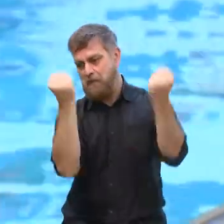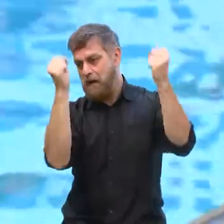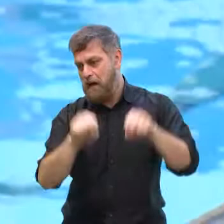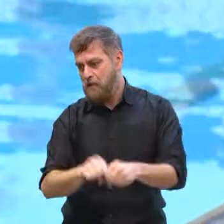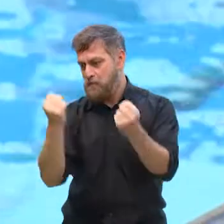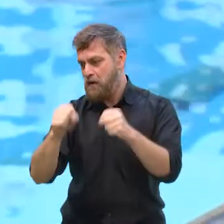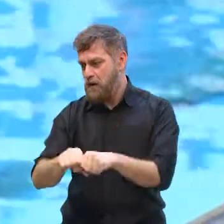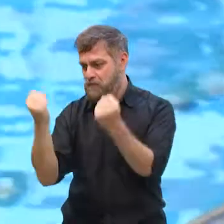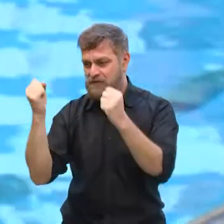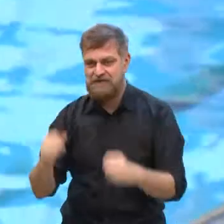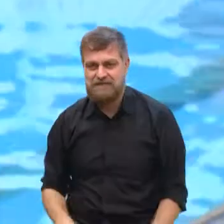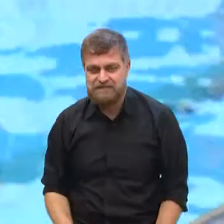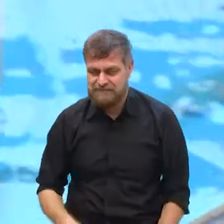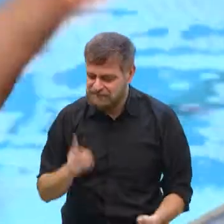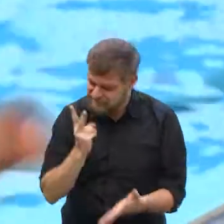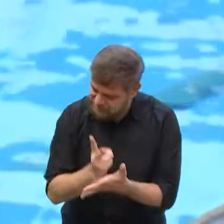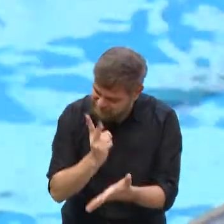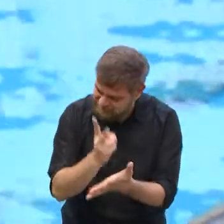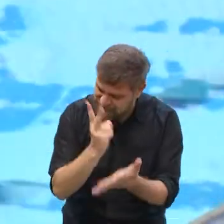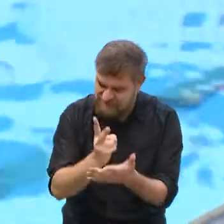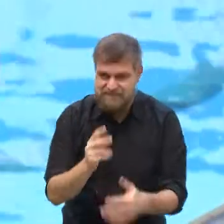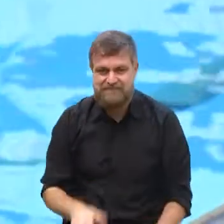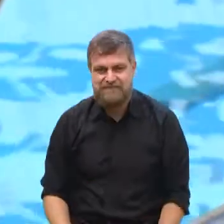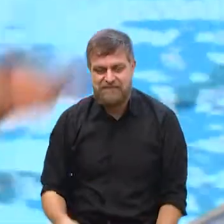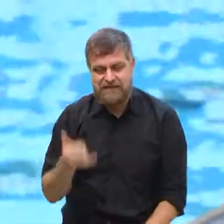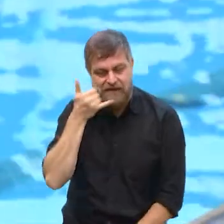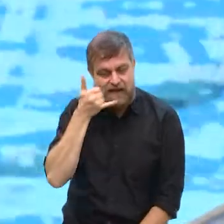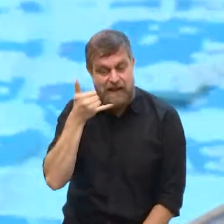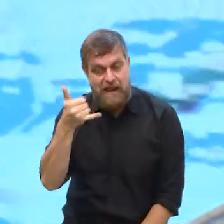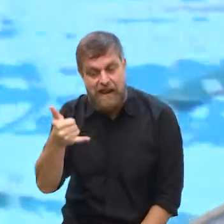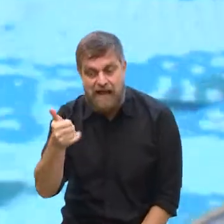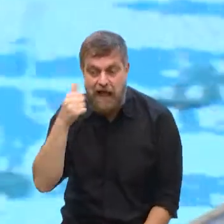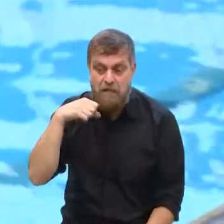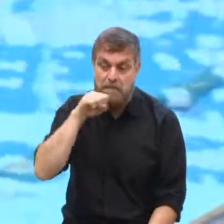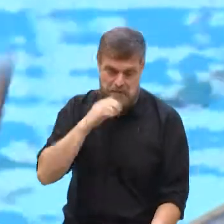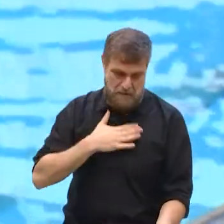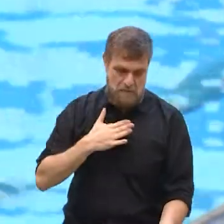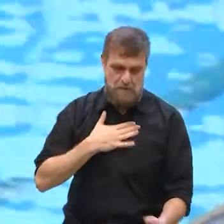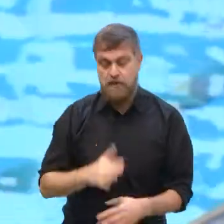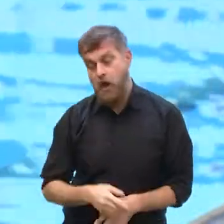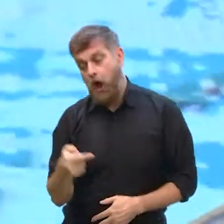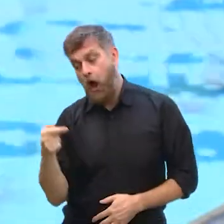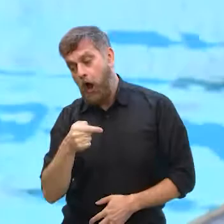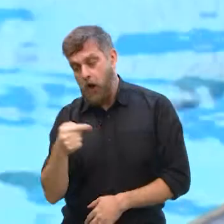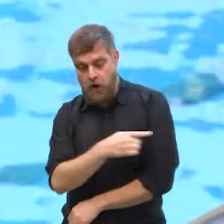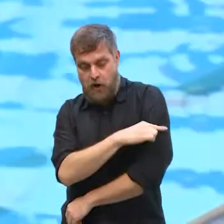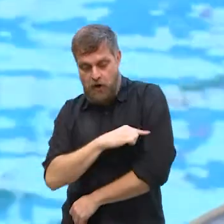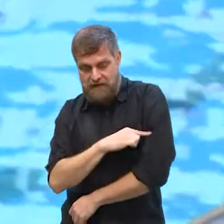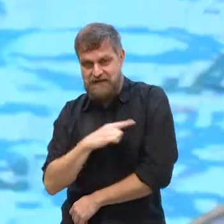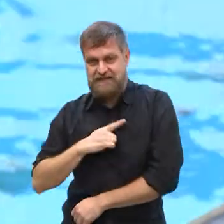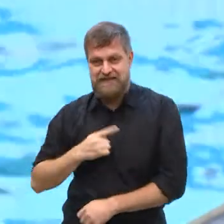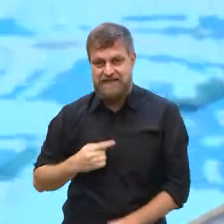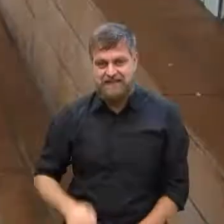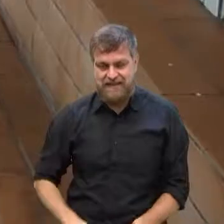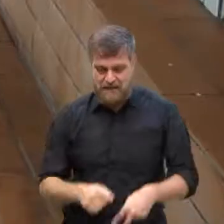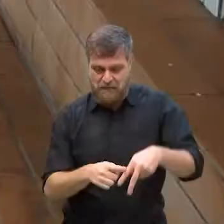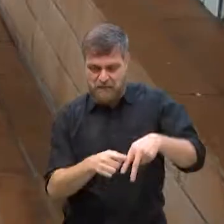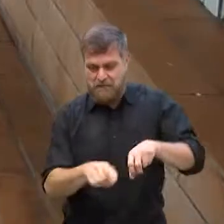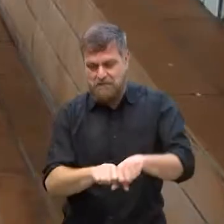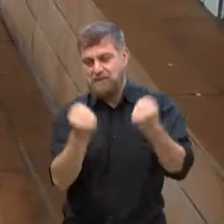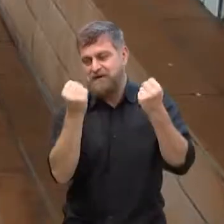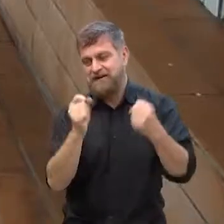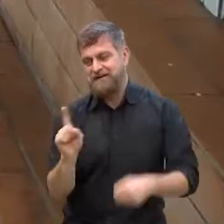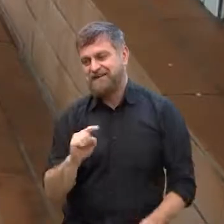realmente quebrando a perna, né? Então ligavam da escola para minha mãe e falaram, olha, o Daniel acabou de quebrar a perna aqui, né? Mas era